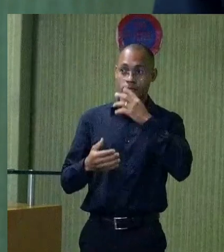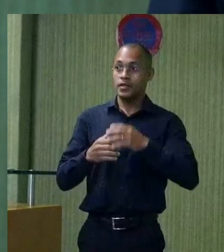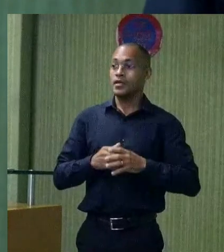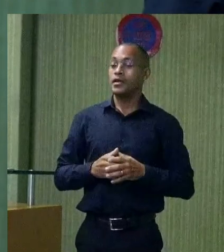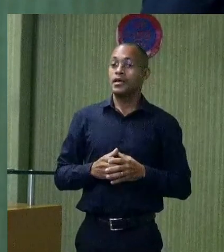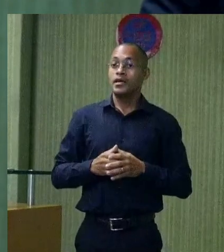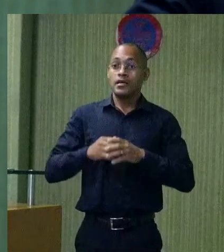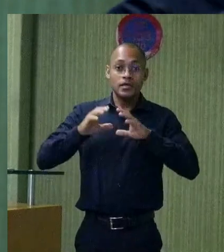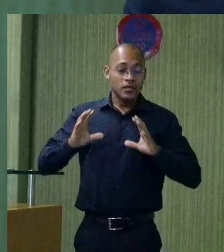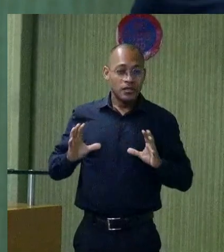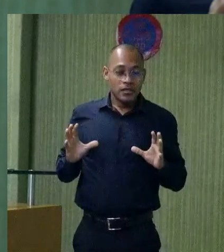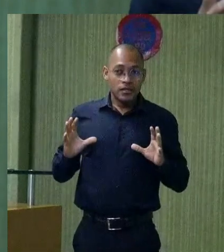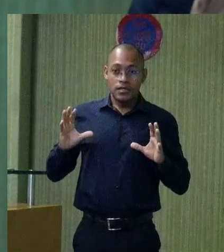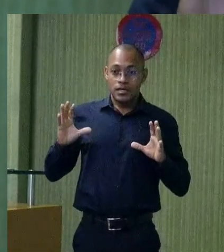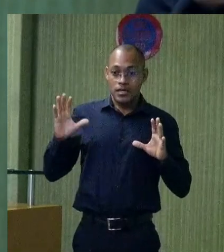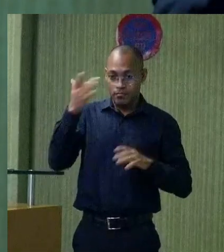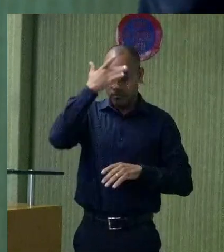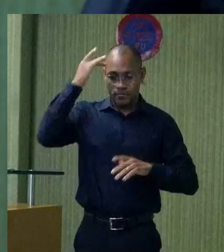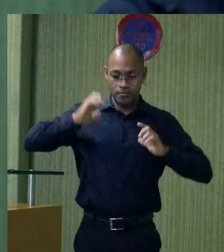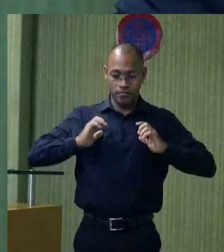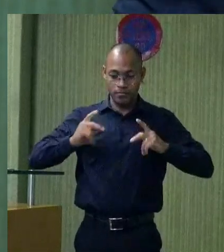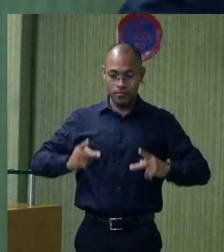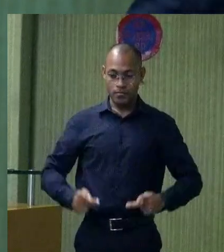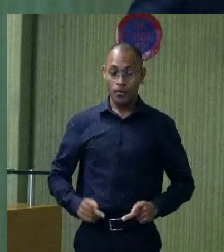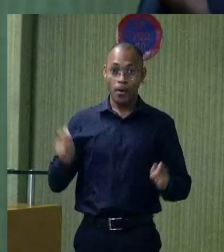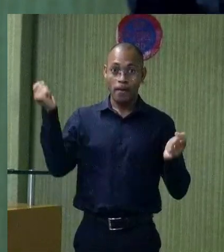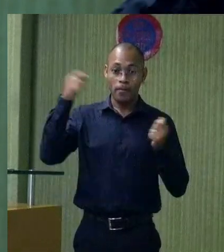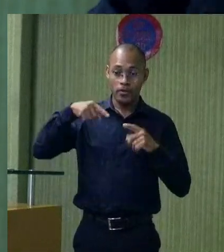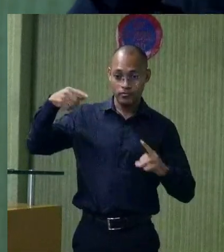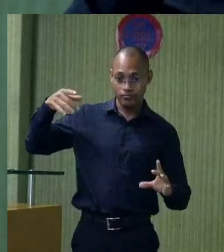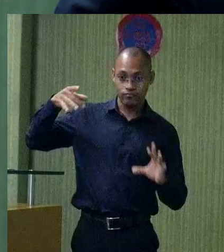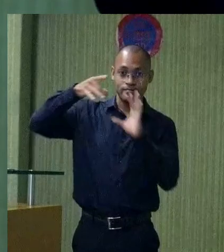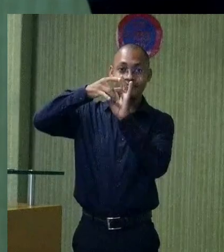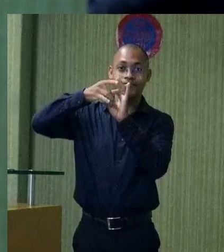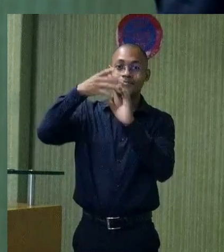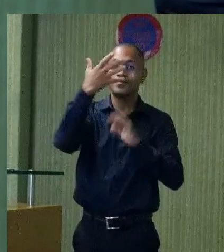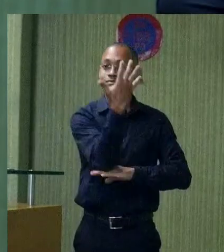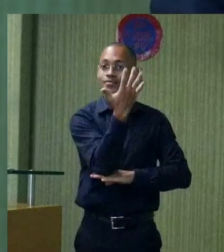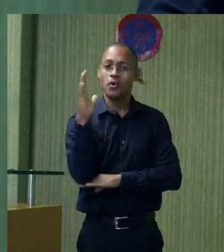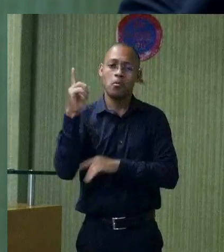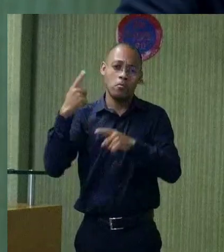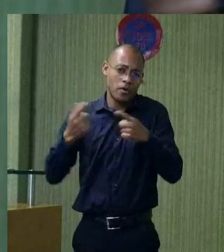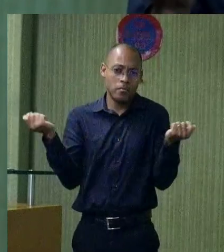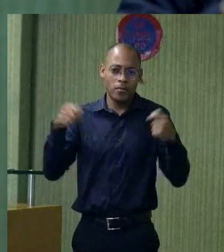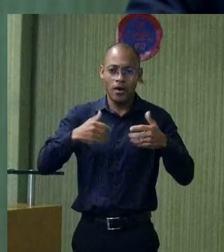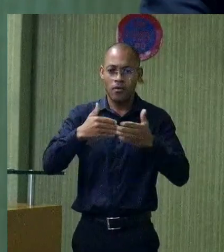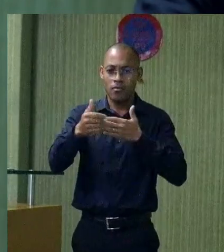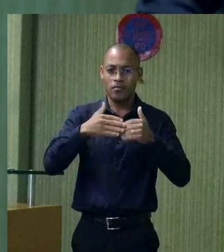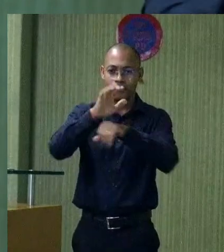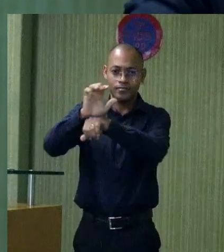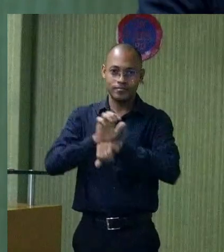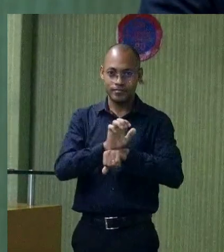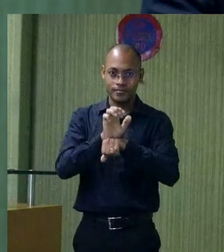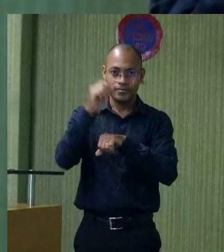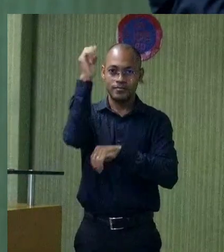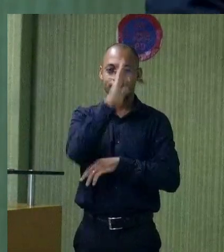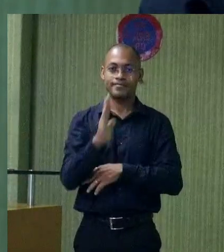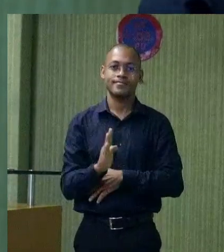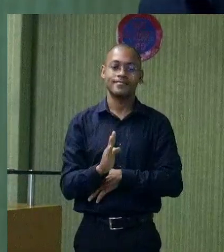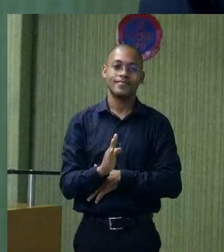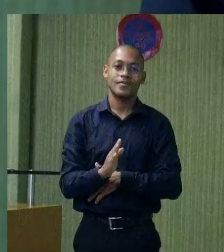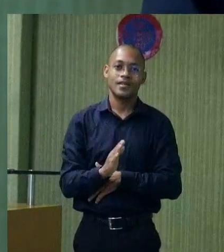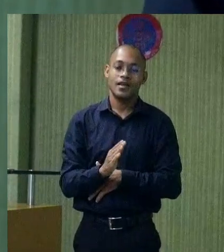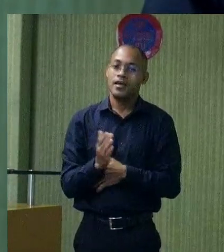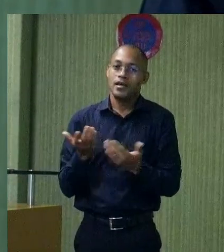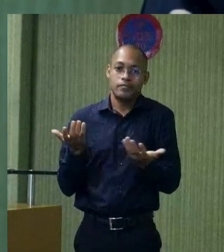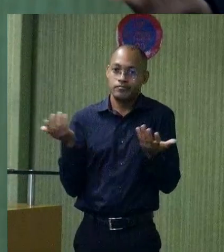natureza porque isso está sendo imprevisto agora foi no Rio Grande do Sul pode ser em qualquer estado do Brasil da forma que